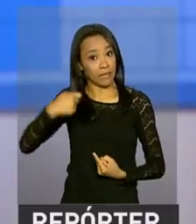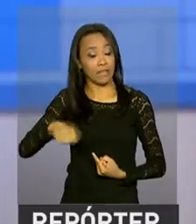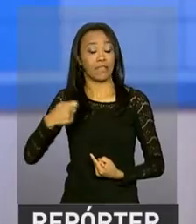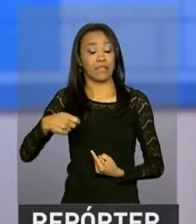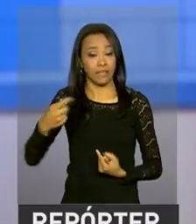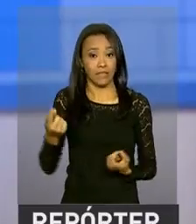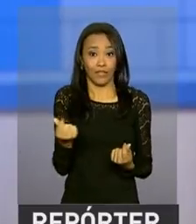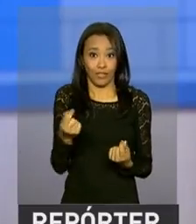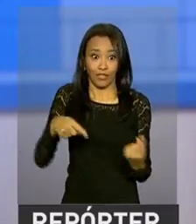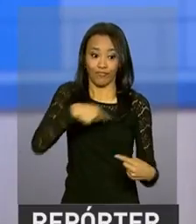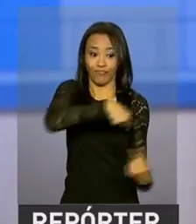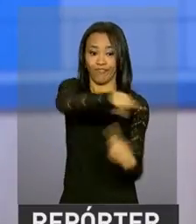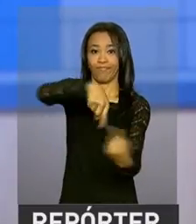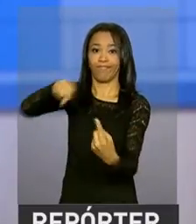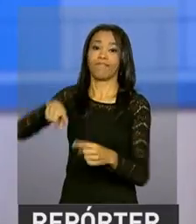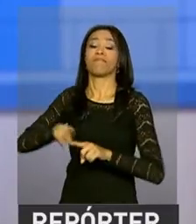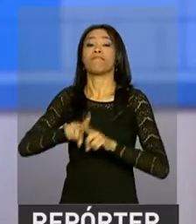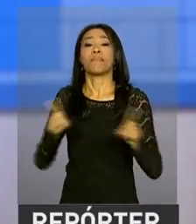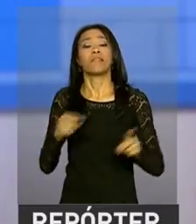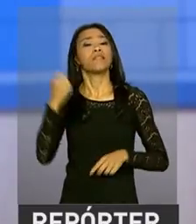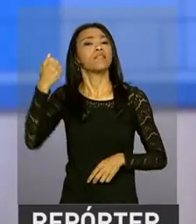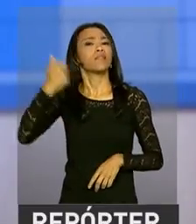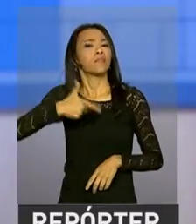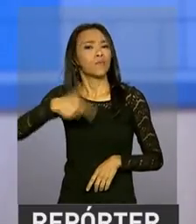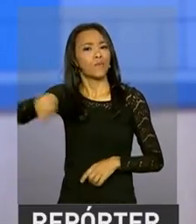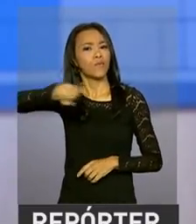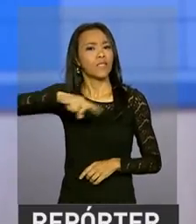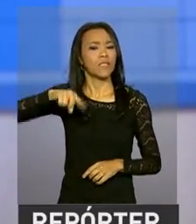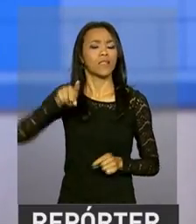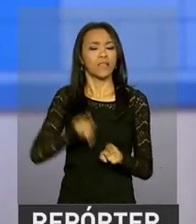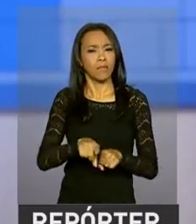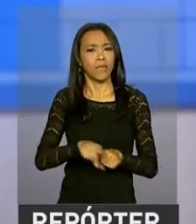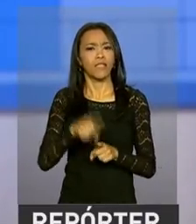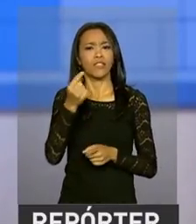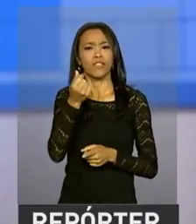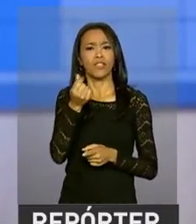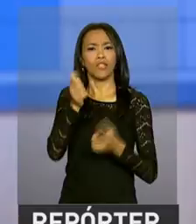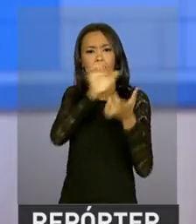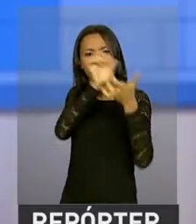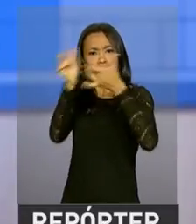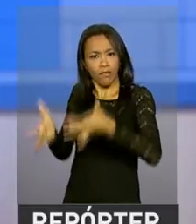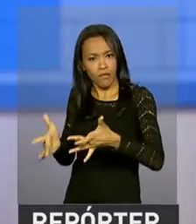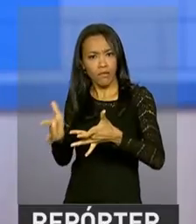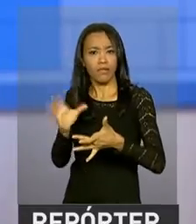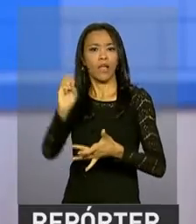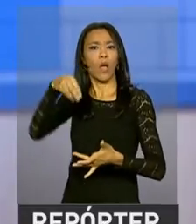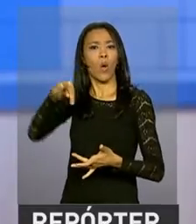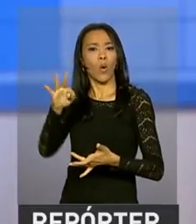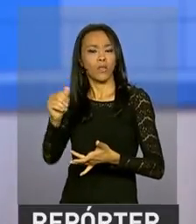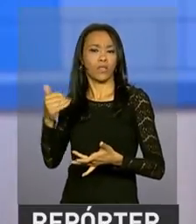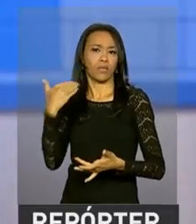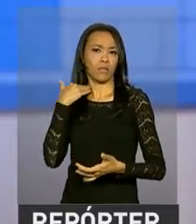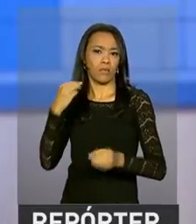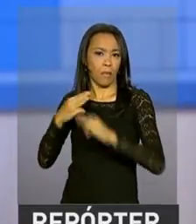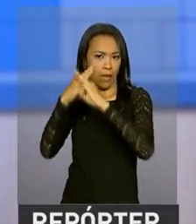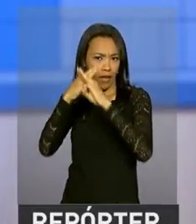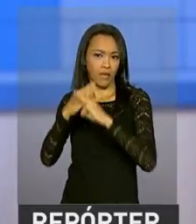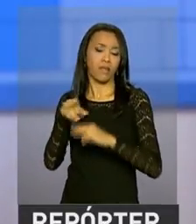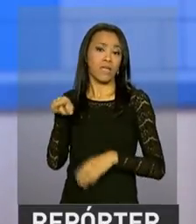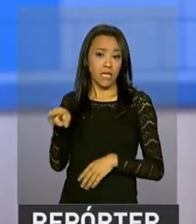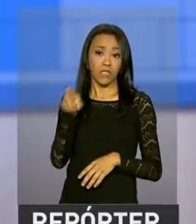de dinheiro em segundo lugar a você que o dinheiro parado a caixa econômica você pode me desfrutar